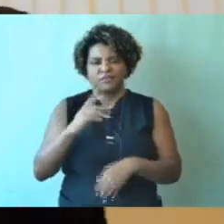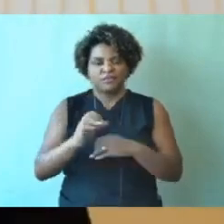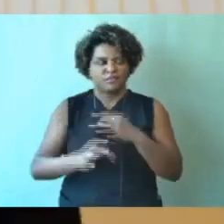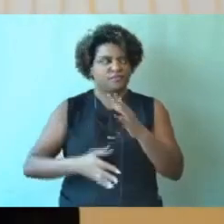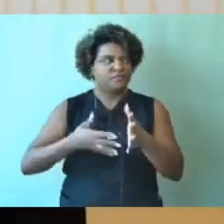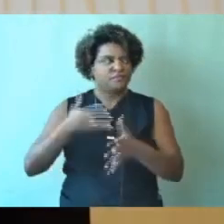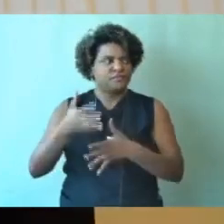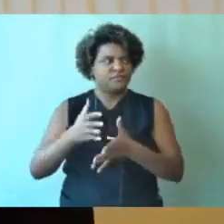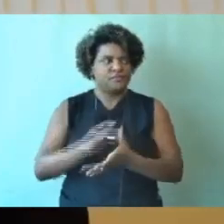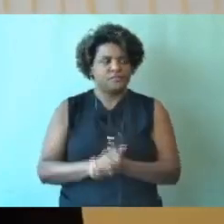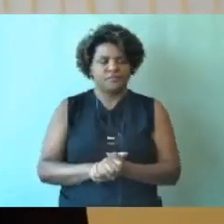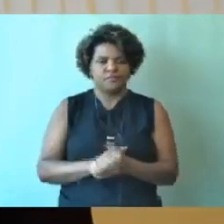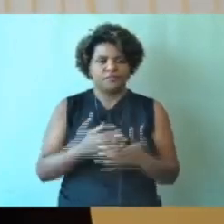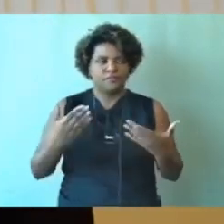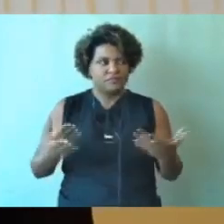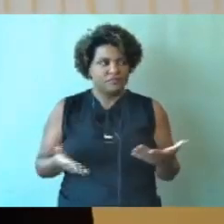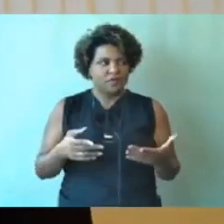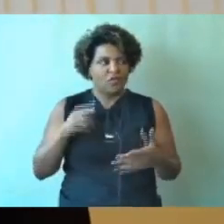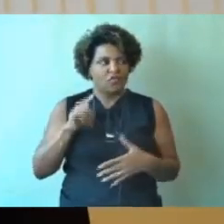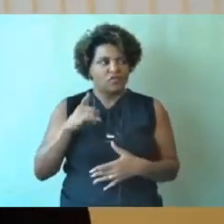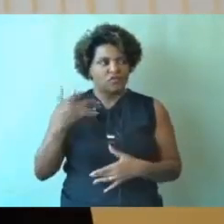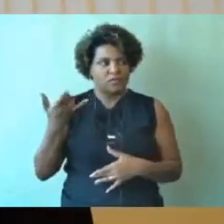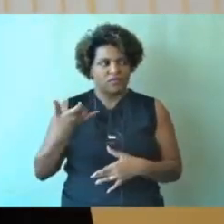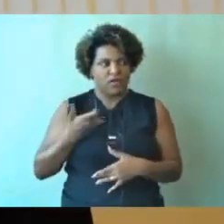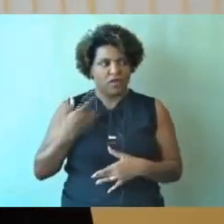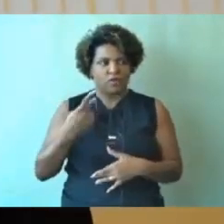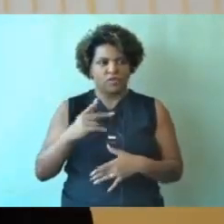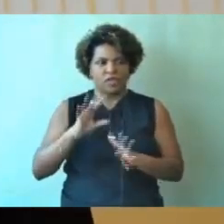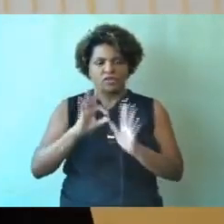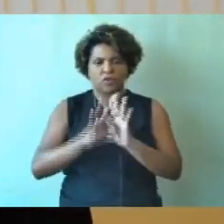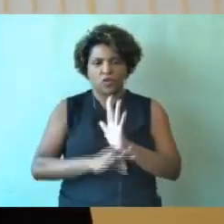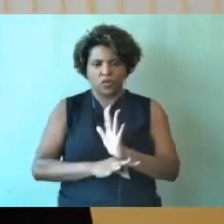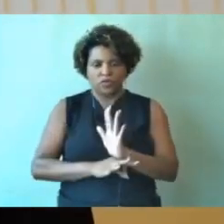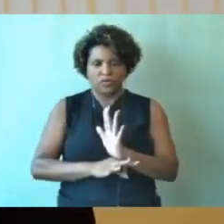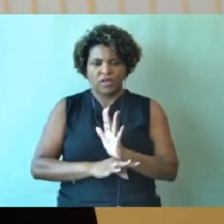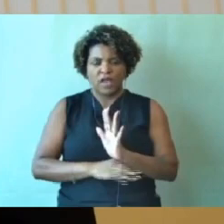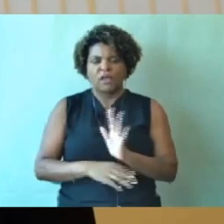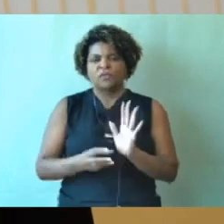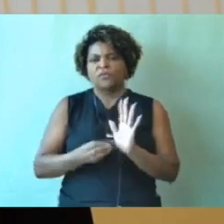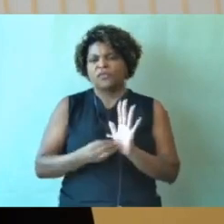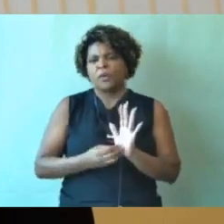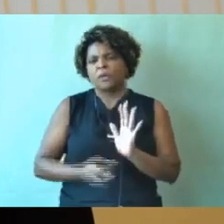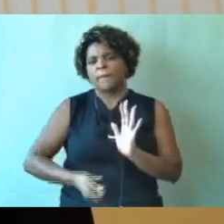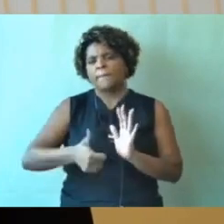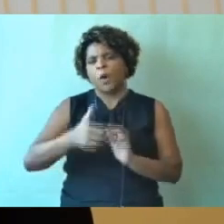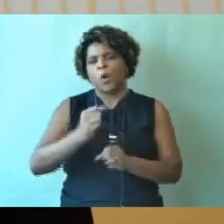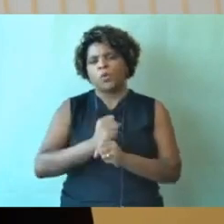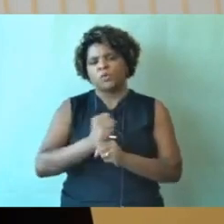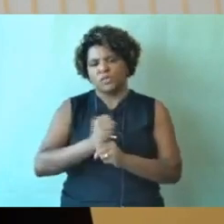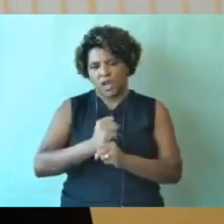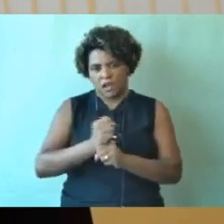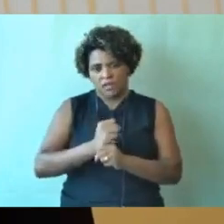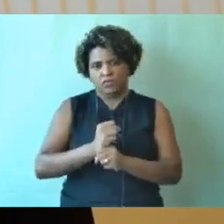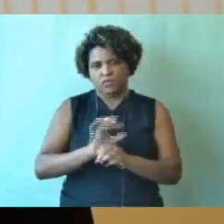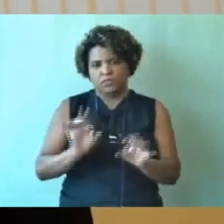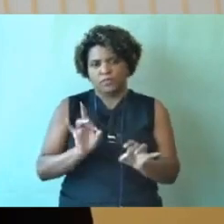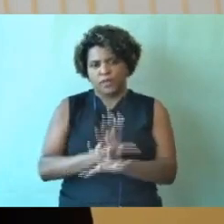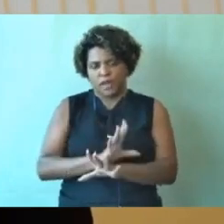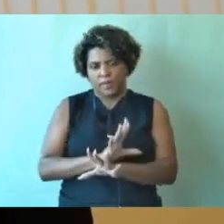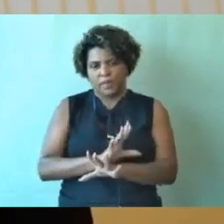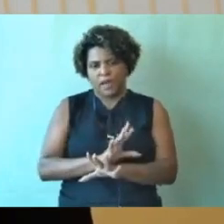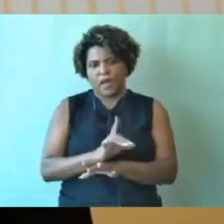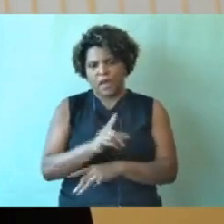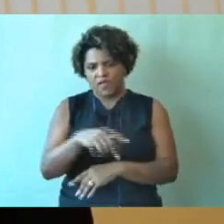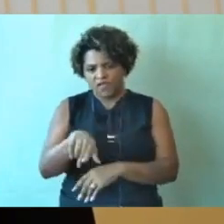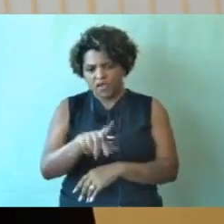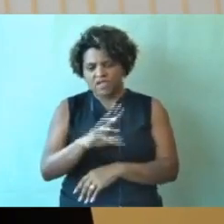desse contrato que precisa ser relicitado, é um contrato que faltam poucos anos para vencer. E esse contrato vocês autorizaram bastante agora